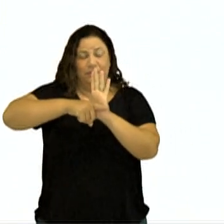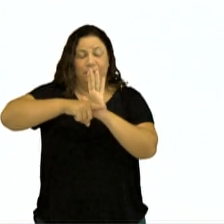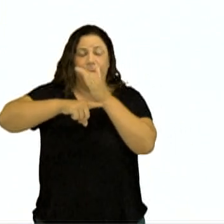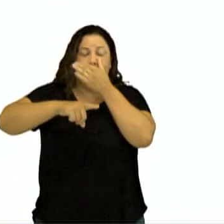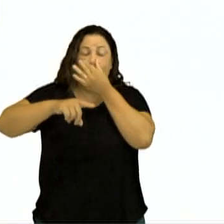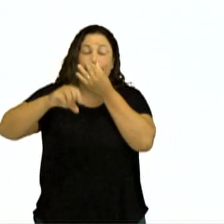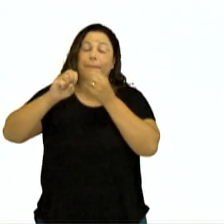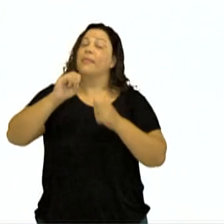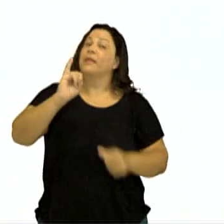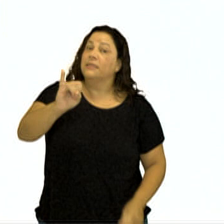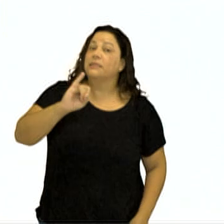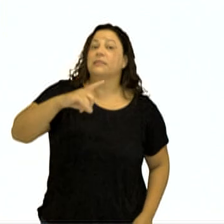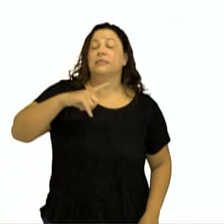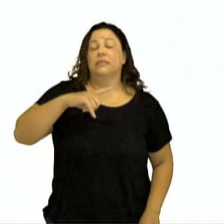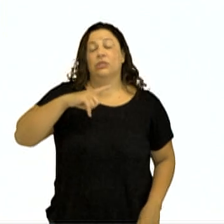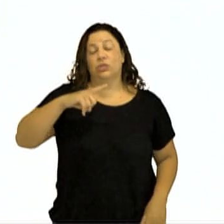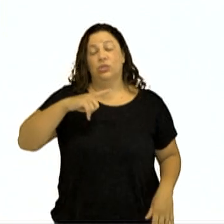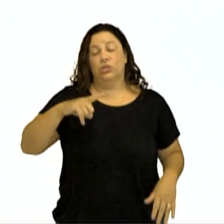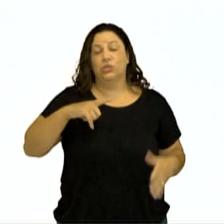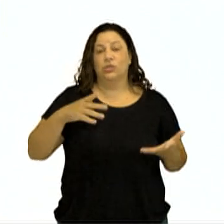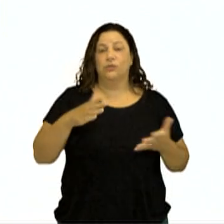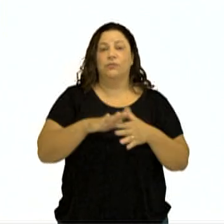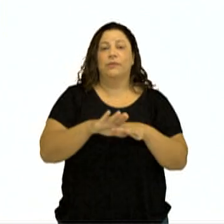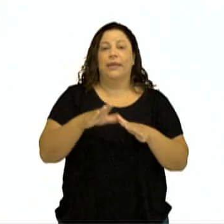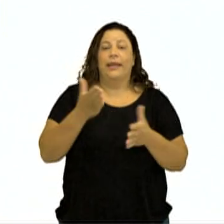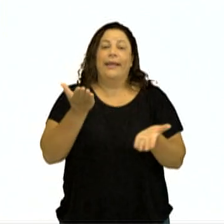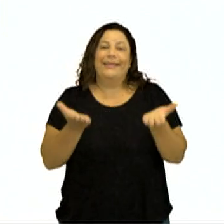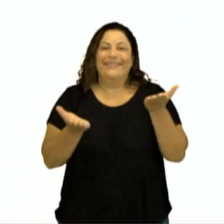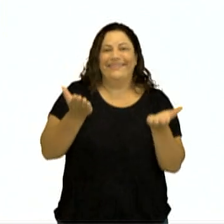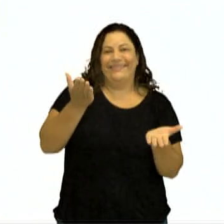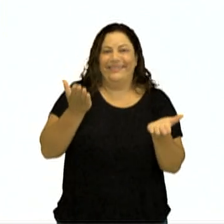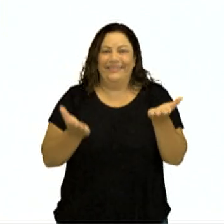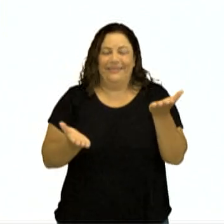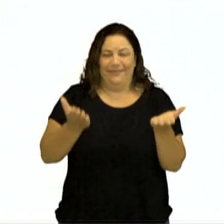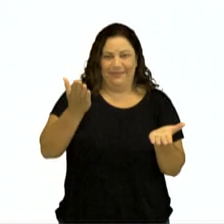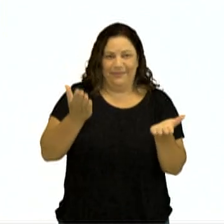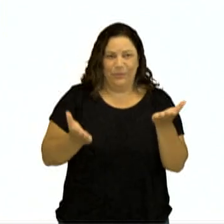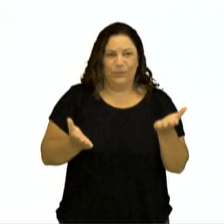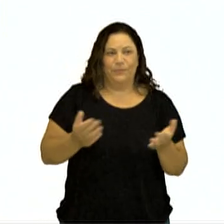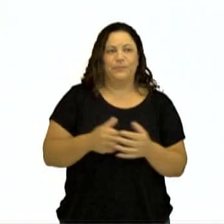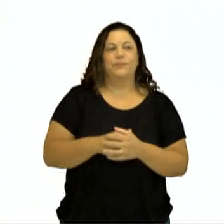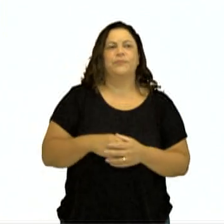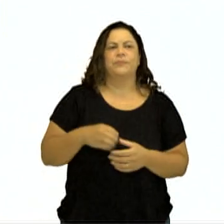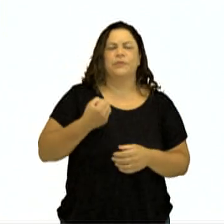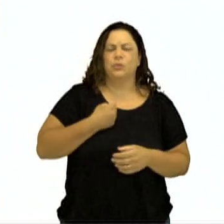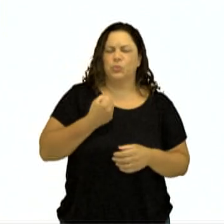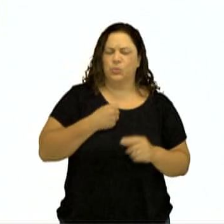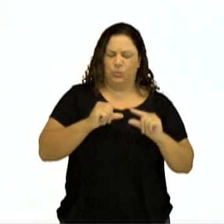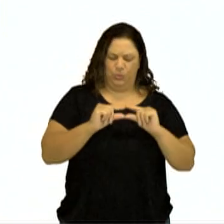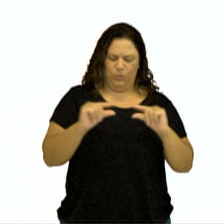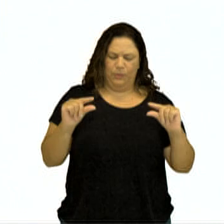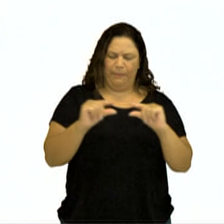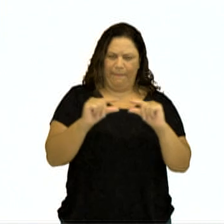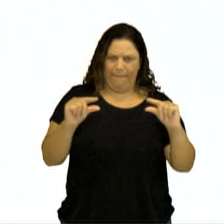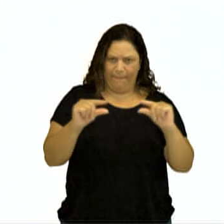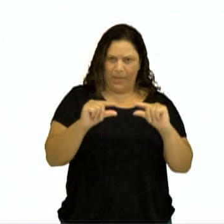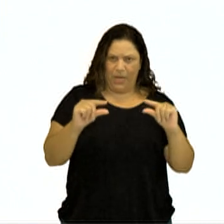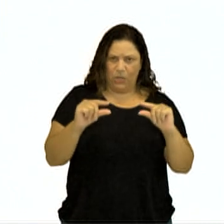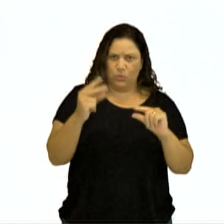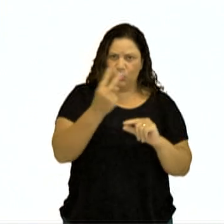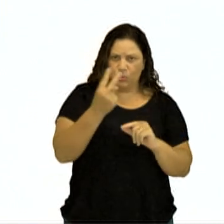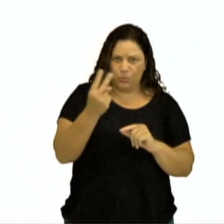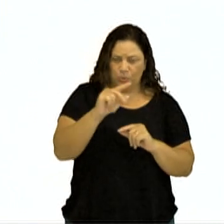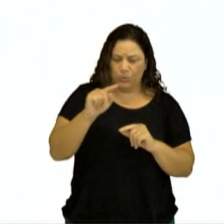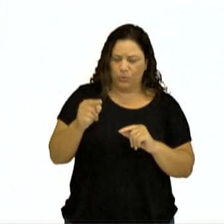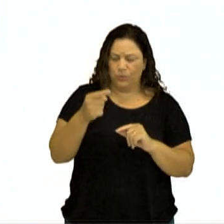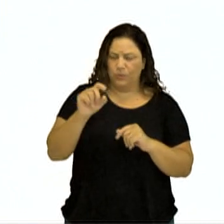estiver neutro em equilíbrio. Esse número de baixo aqui, ó, 22,9, 22,8, 22,9,